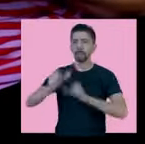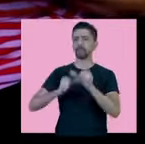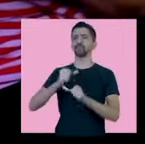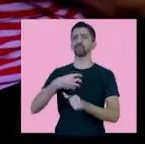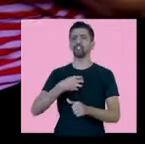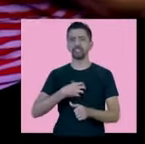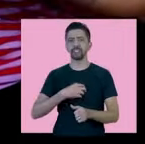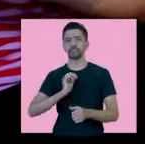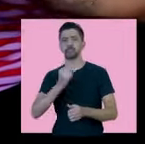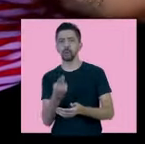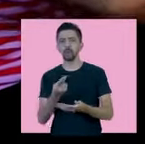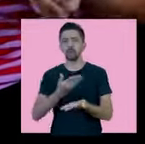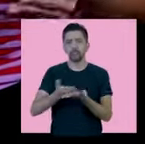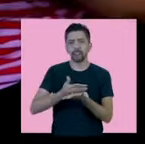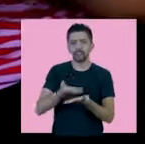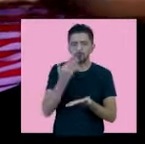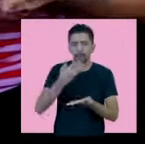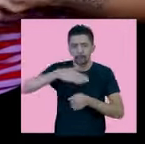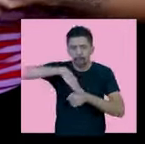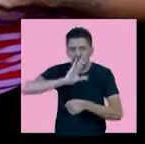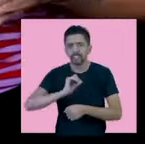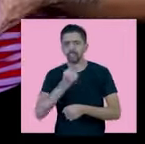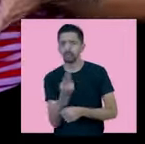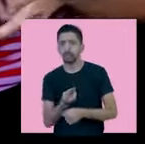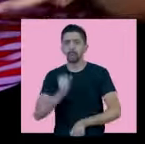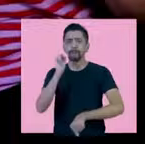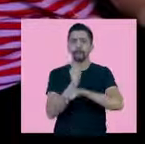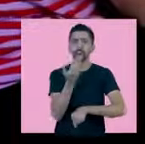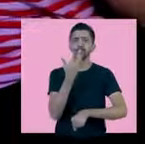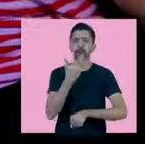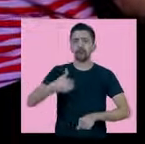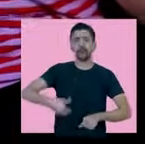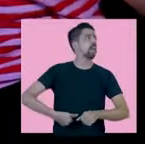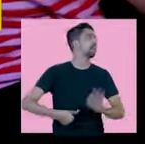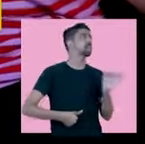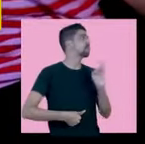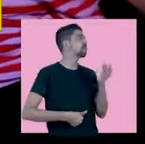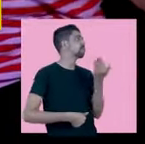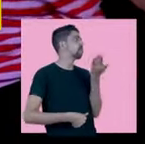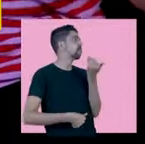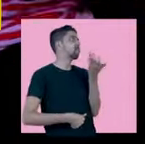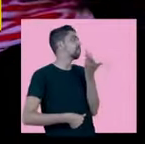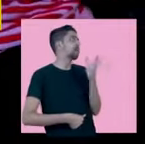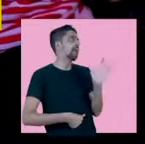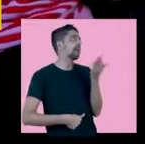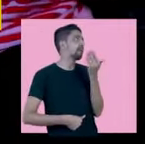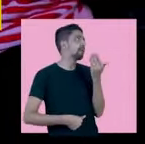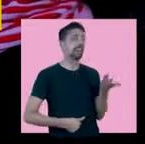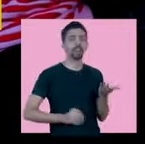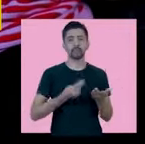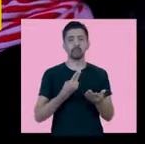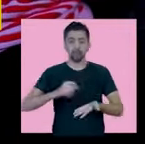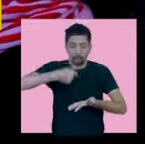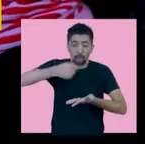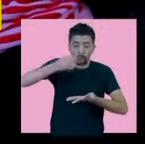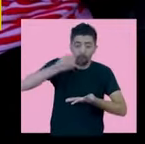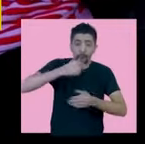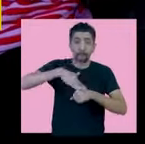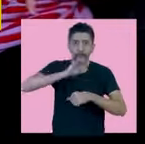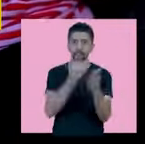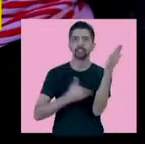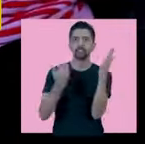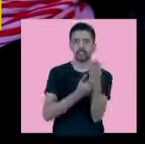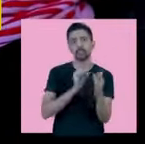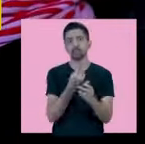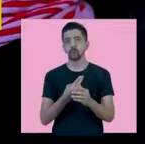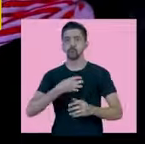o desenvolvimento de compulsão, ou até mesmo de bulimia. Mudanças na maneira como se veste. Muitas vezes a criança e adolescente passa a usar roupas